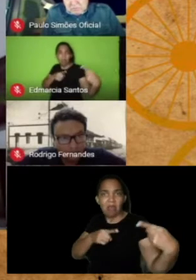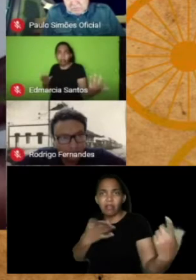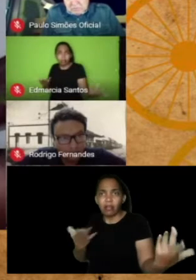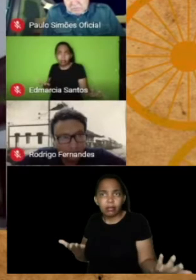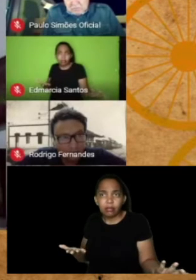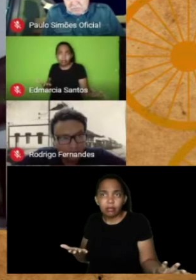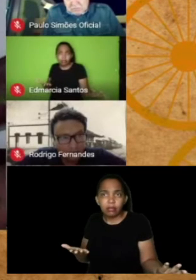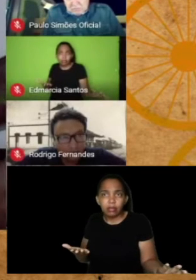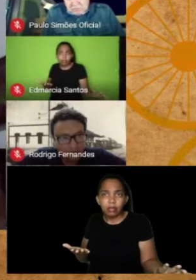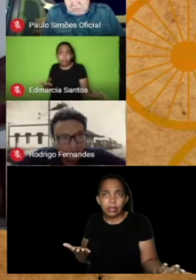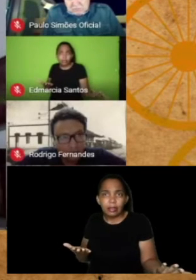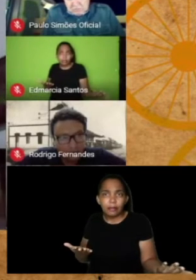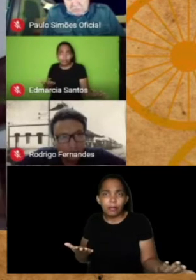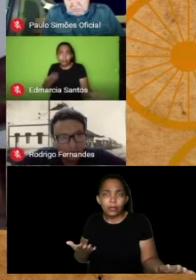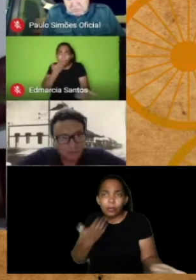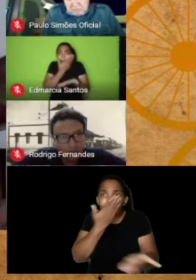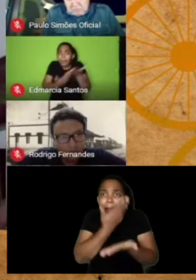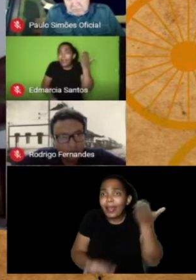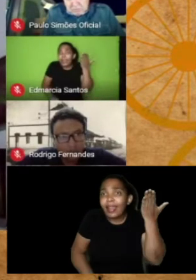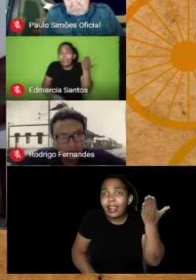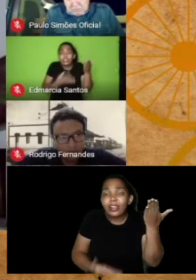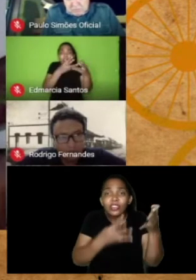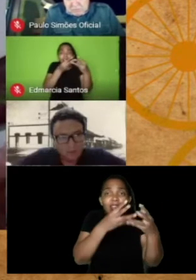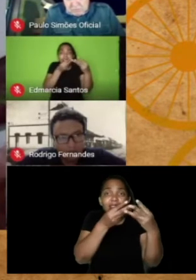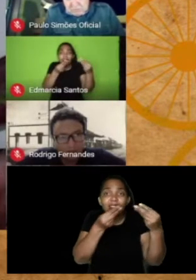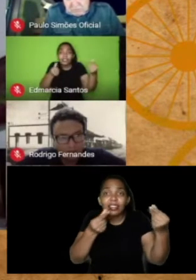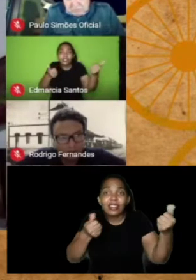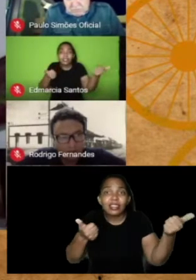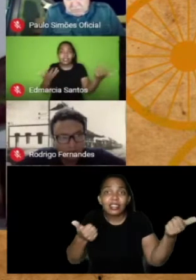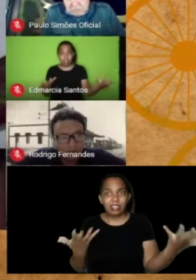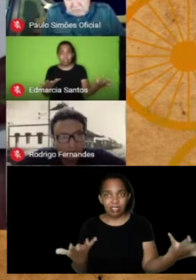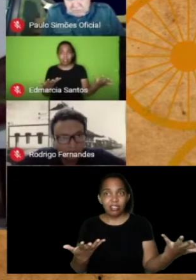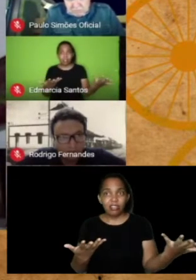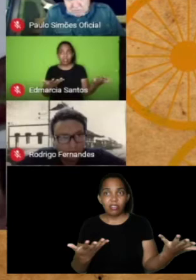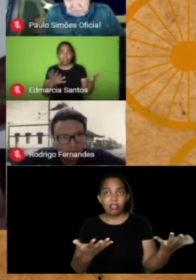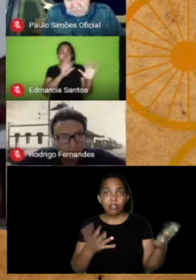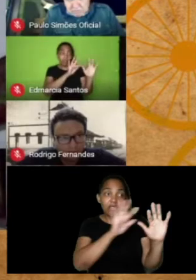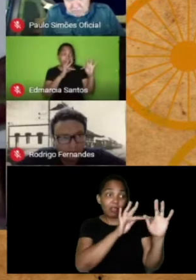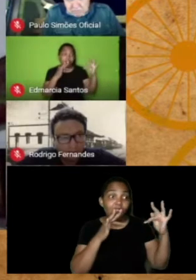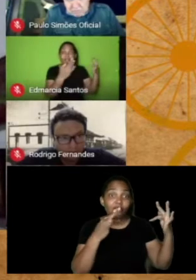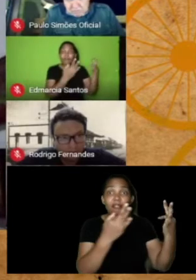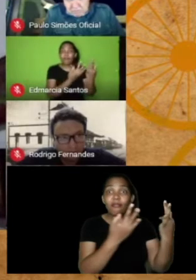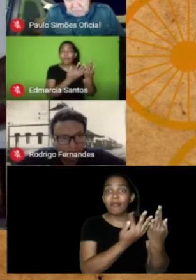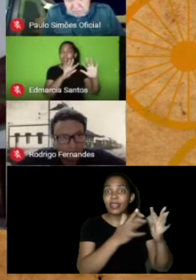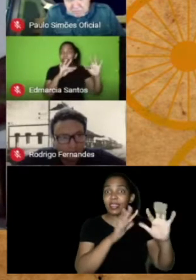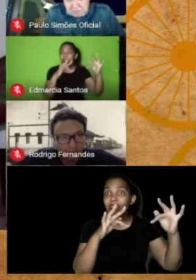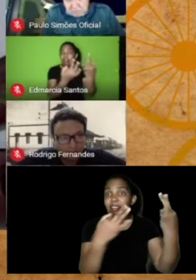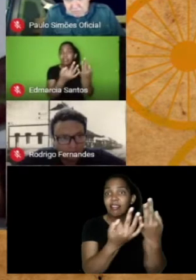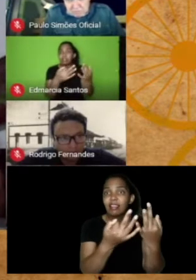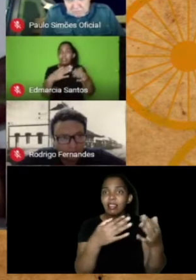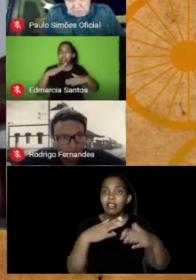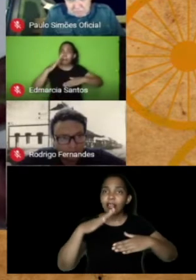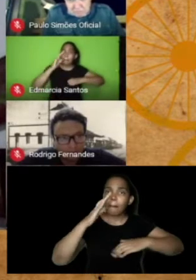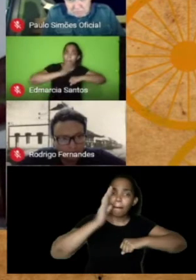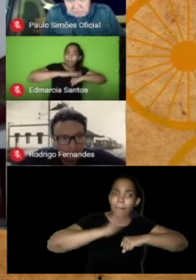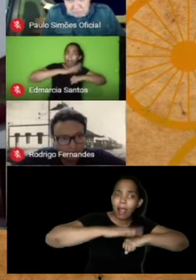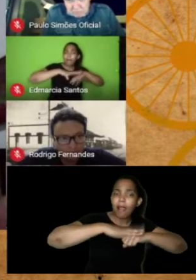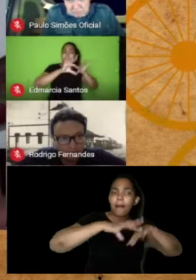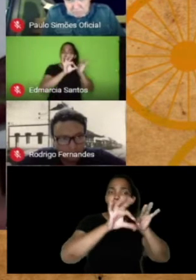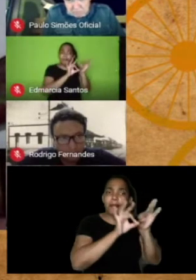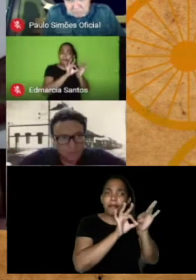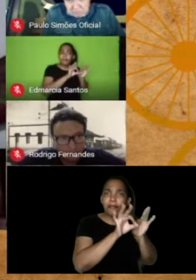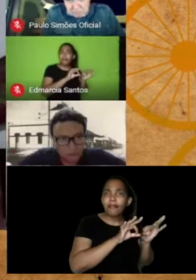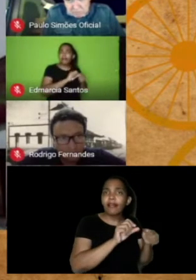o sentido inicial da festa de São João, que são as famílias fazerem os seus andores, aquelas famílias que rezavam